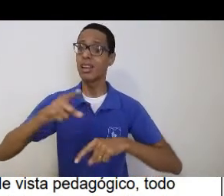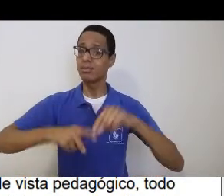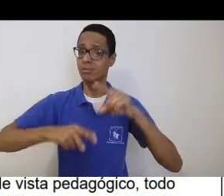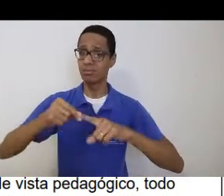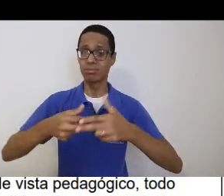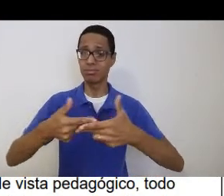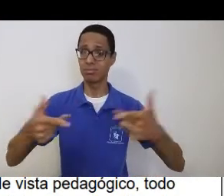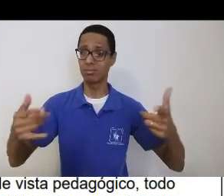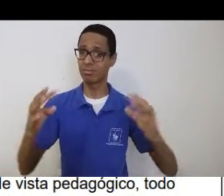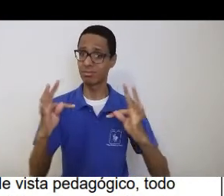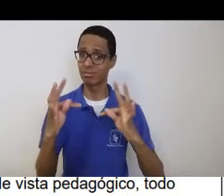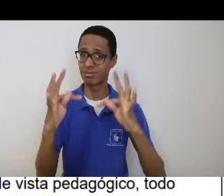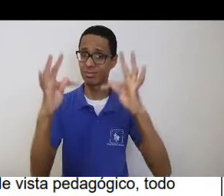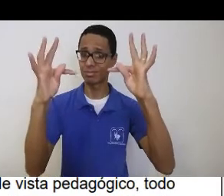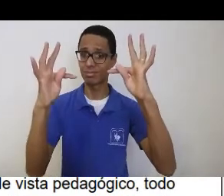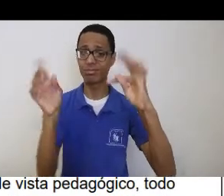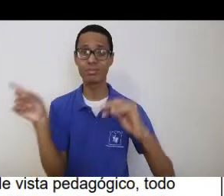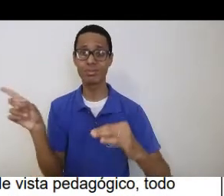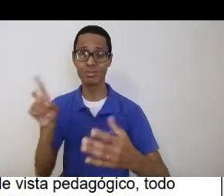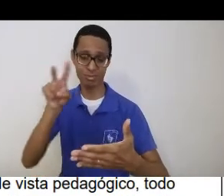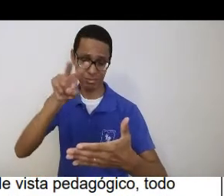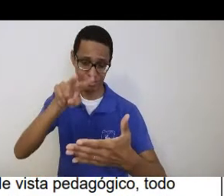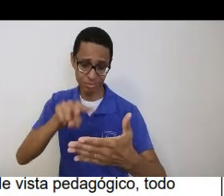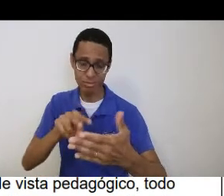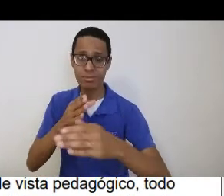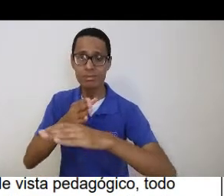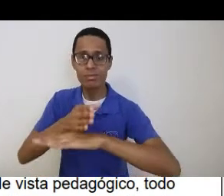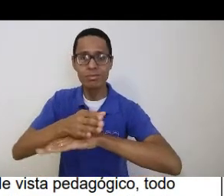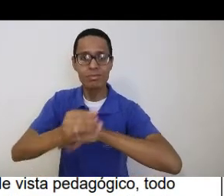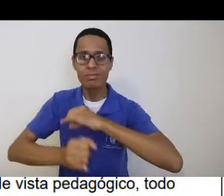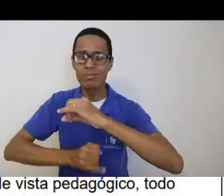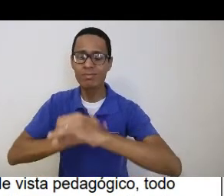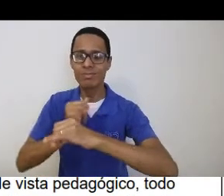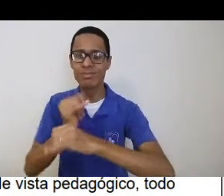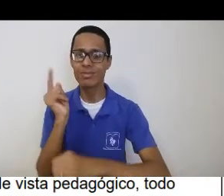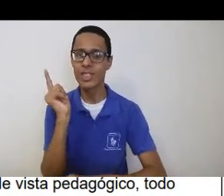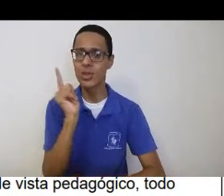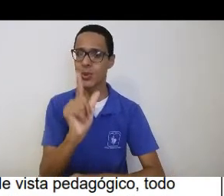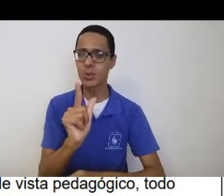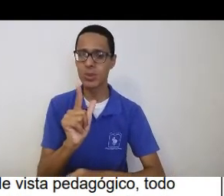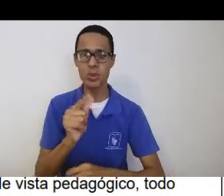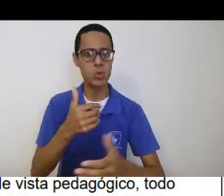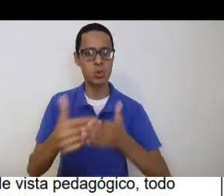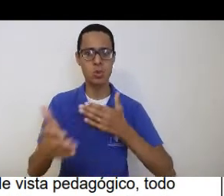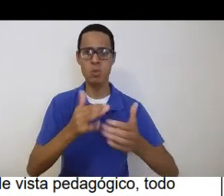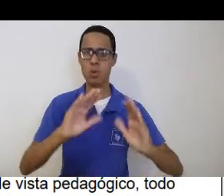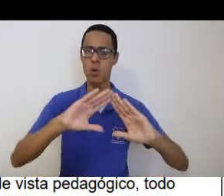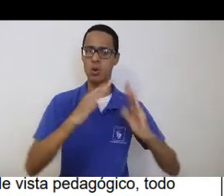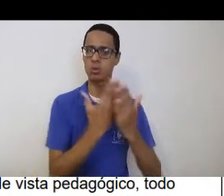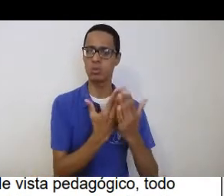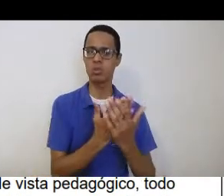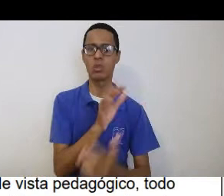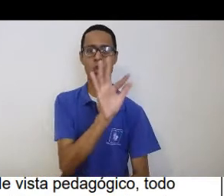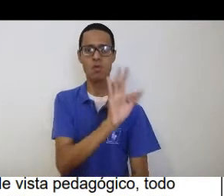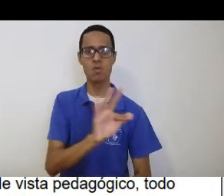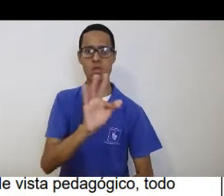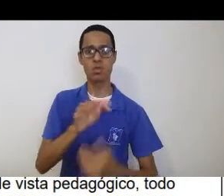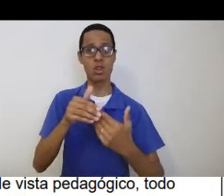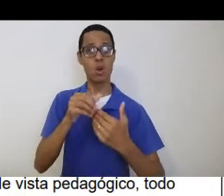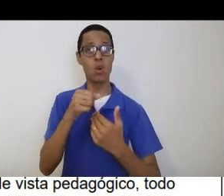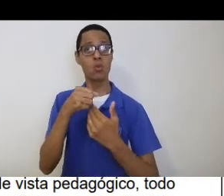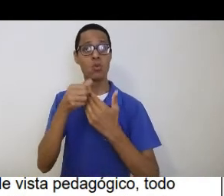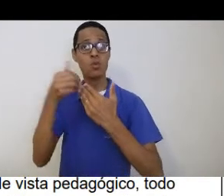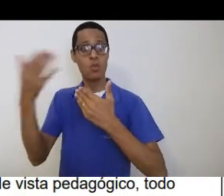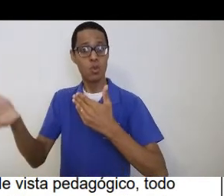fique mais próximo. Né? E a sua comunicação, a sua escrita, e além da comunicação verbal, dentro ou fora da